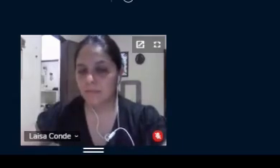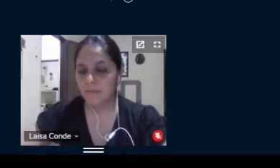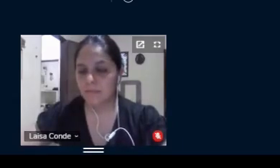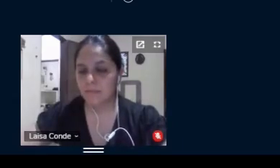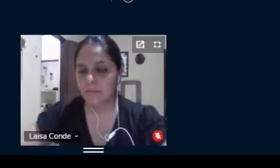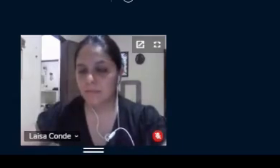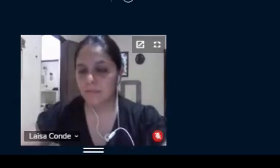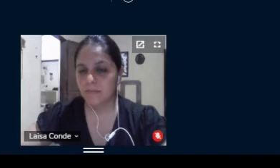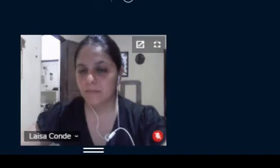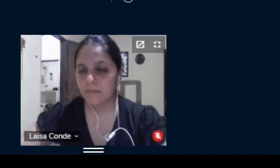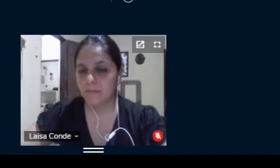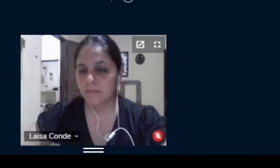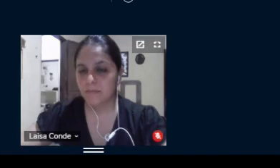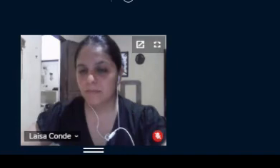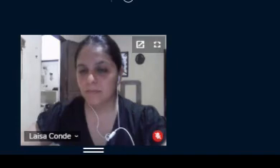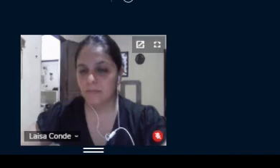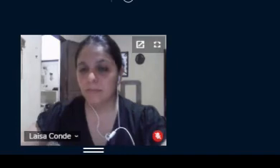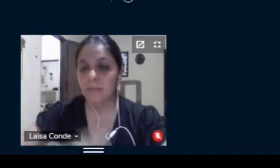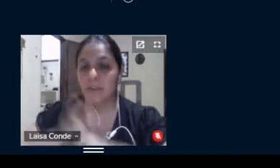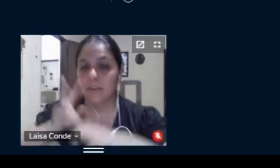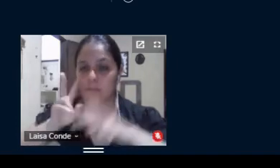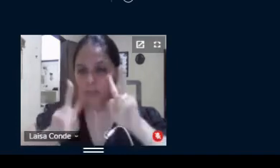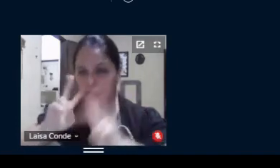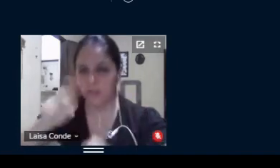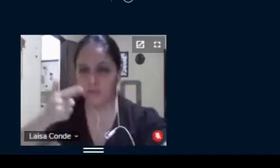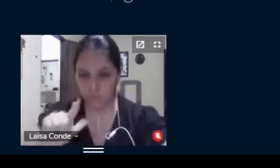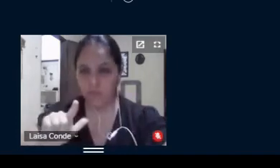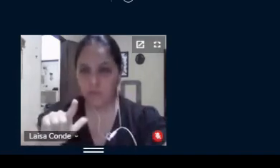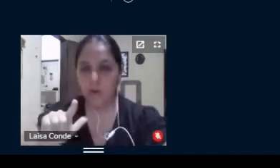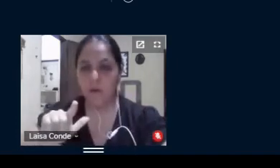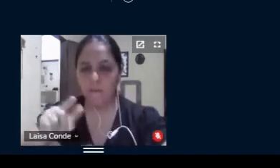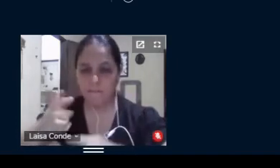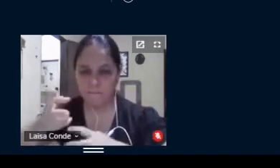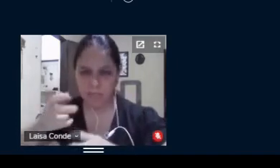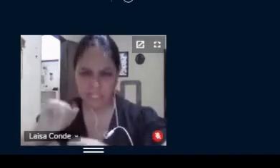Então, a visualização de novo. O pente da engrenagem está trincado.